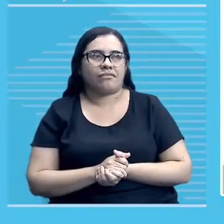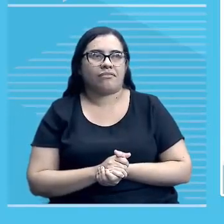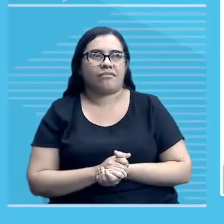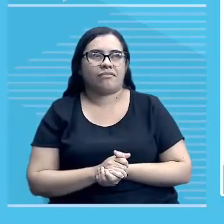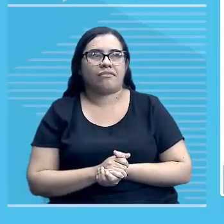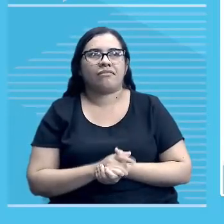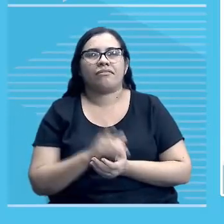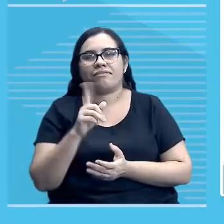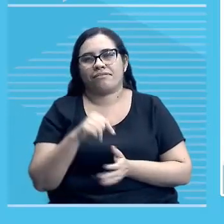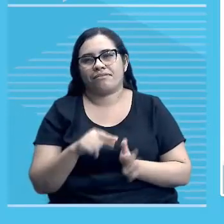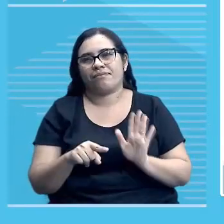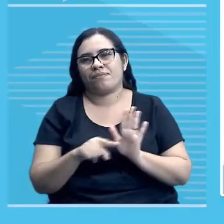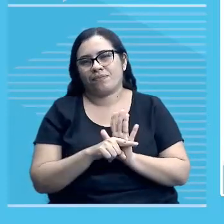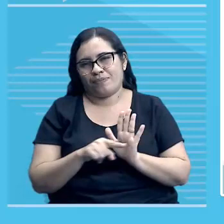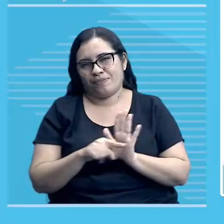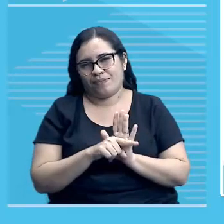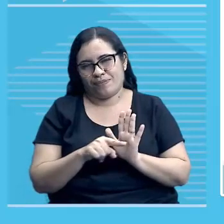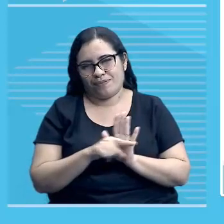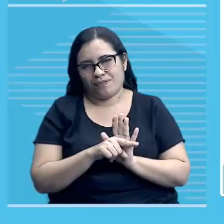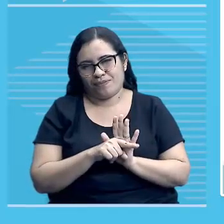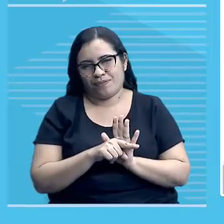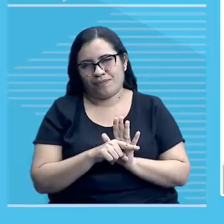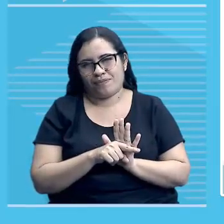Vai ficar negativo aí, né?